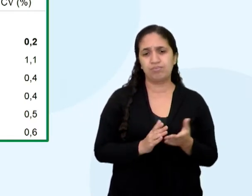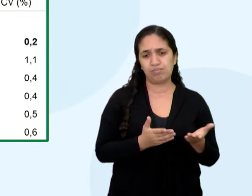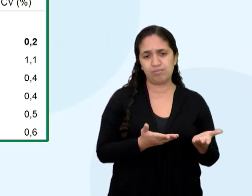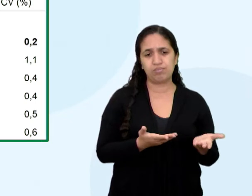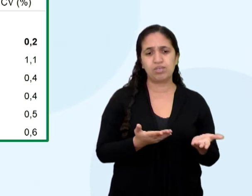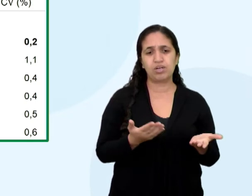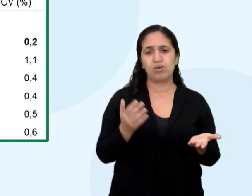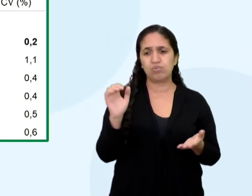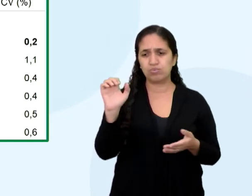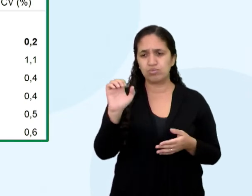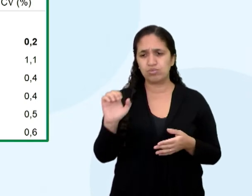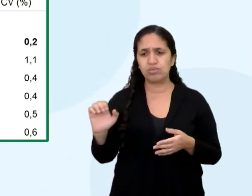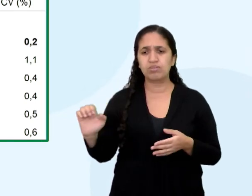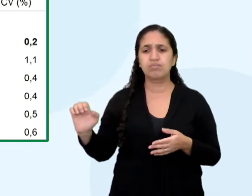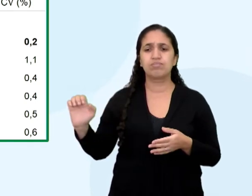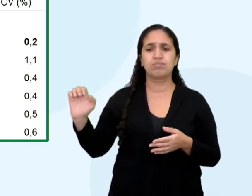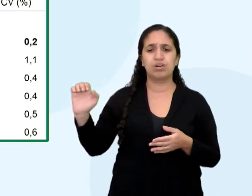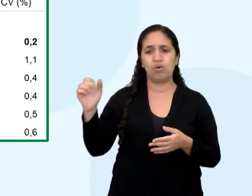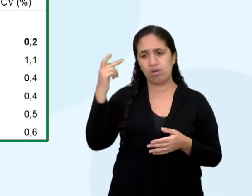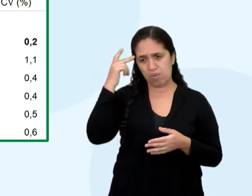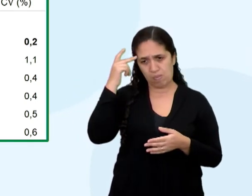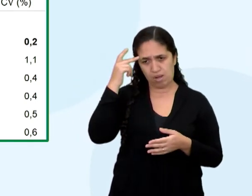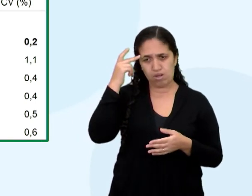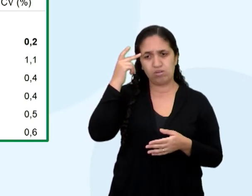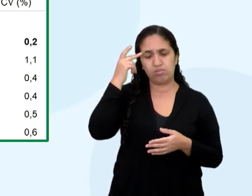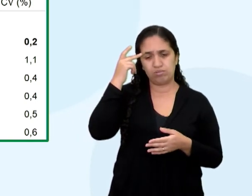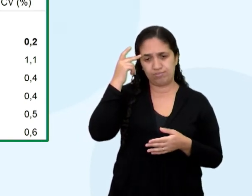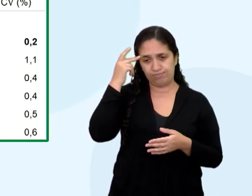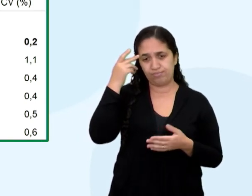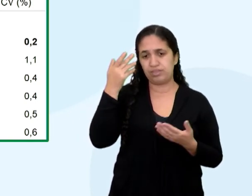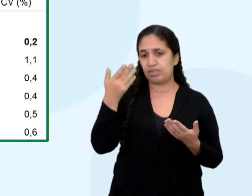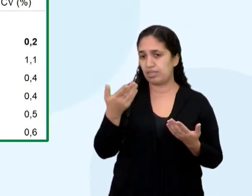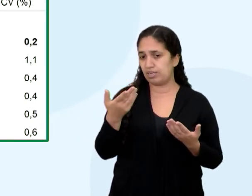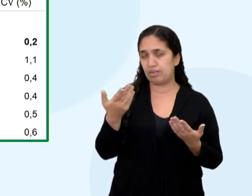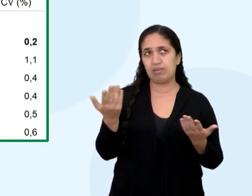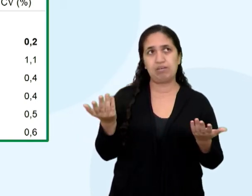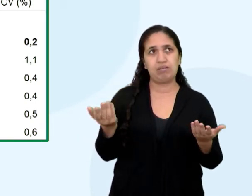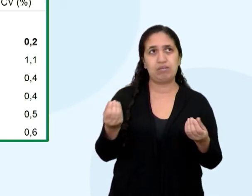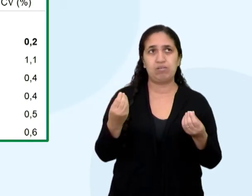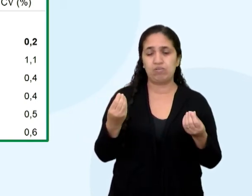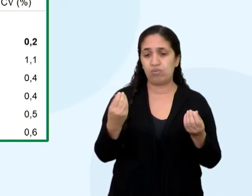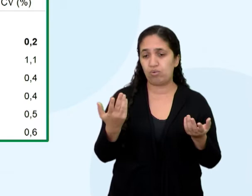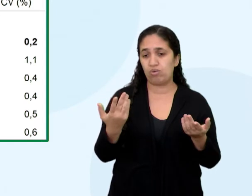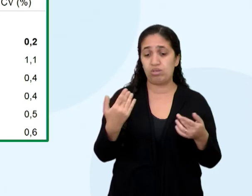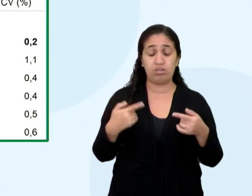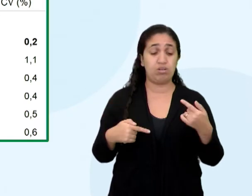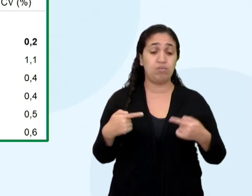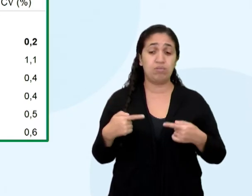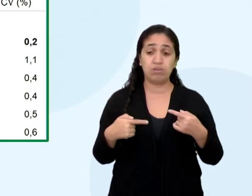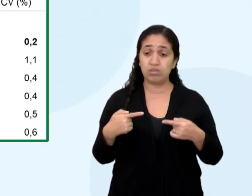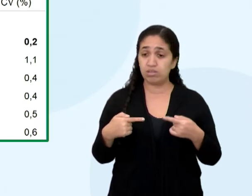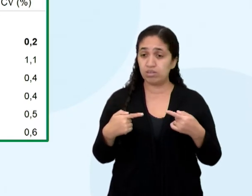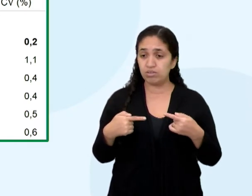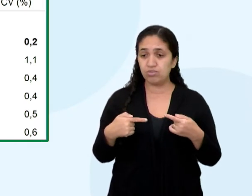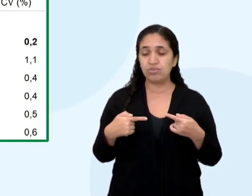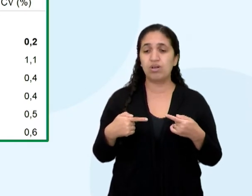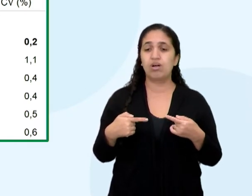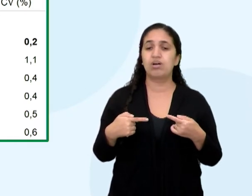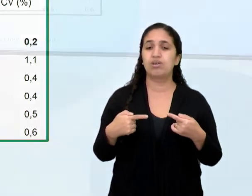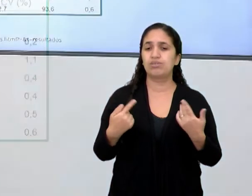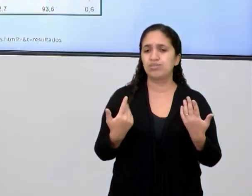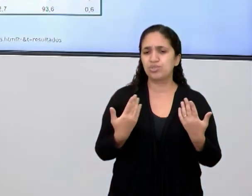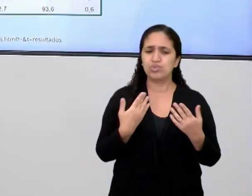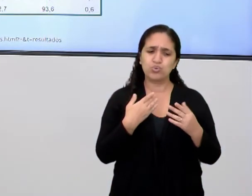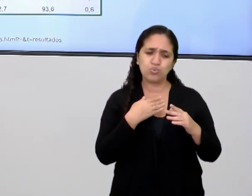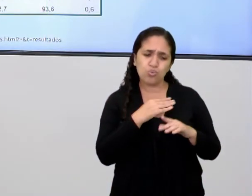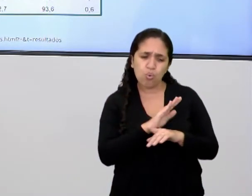estado de São Paulo aí, que adotou toda essa política de